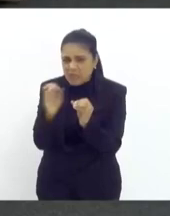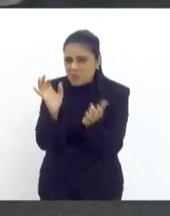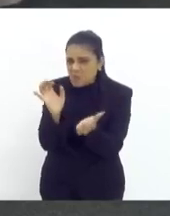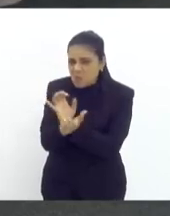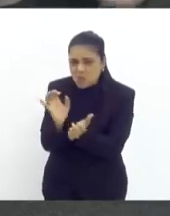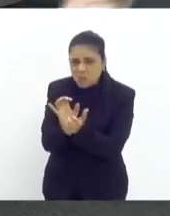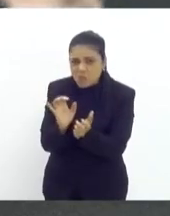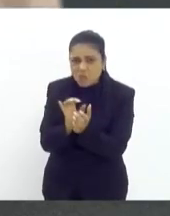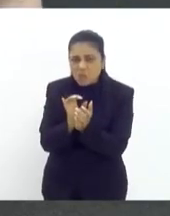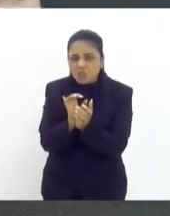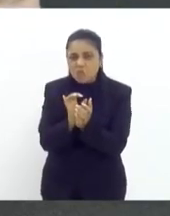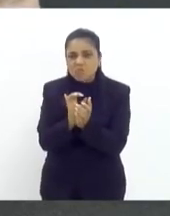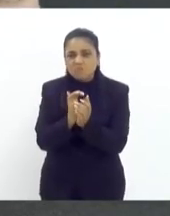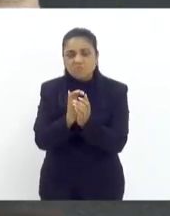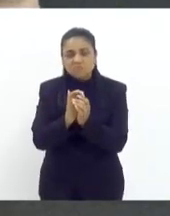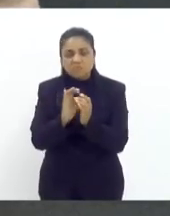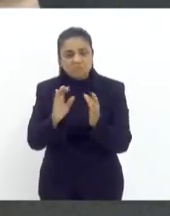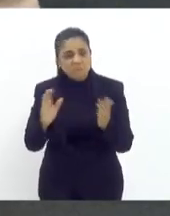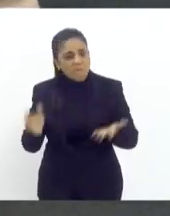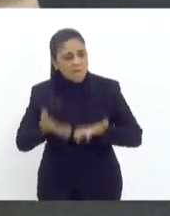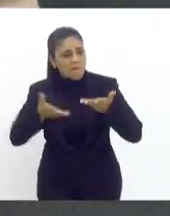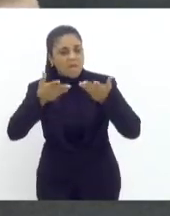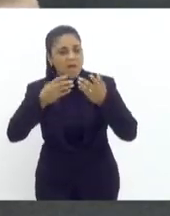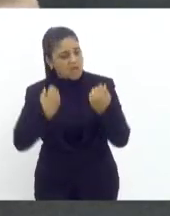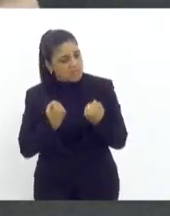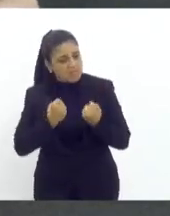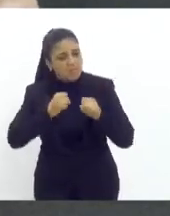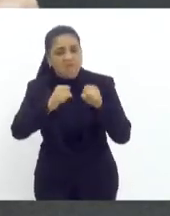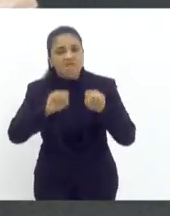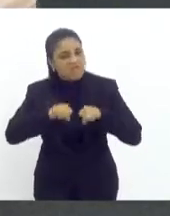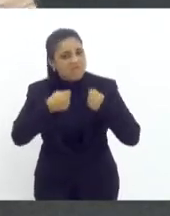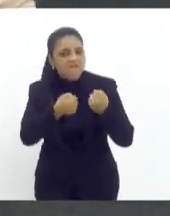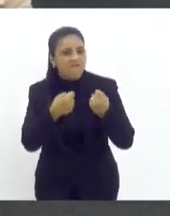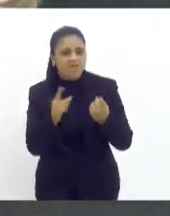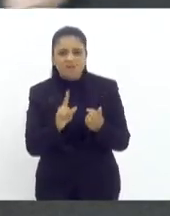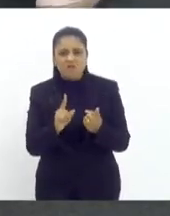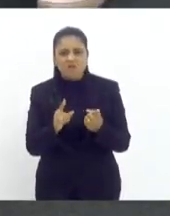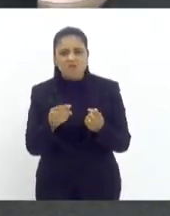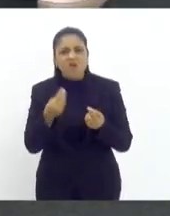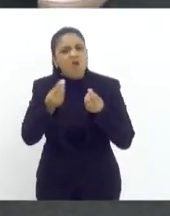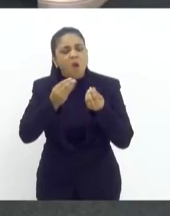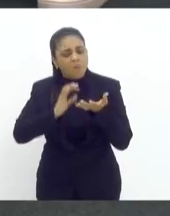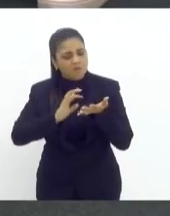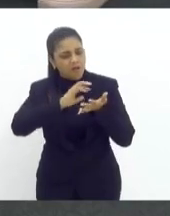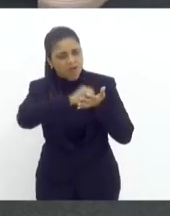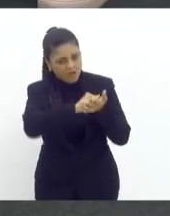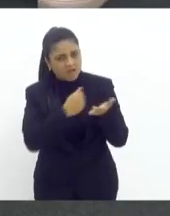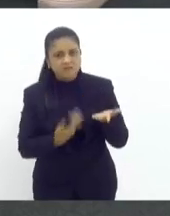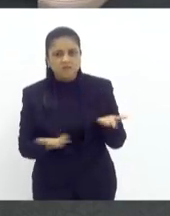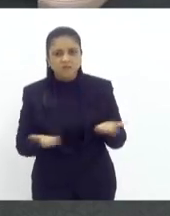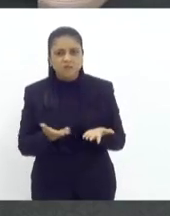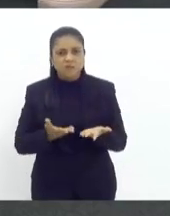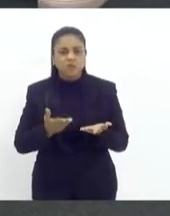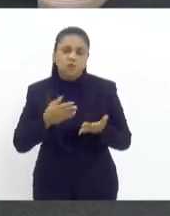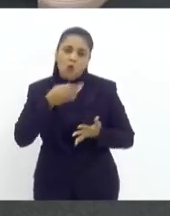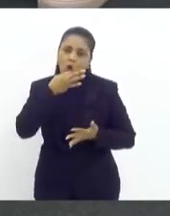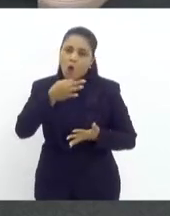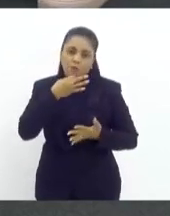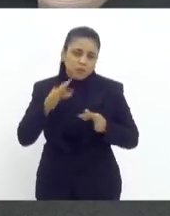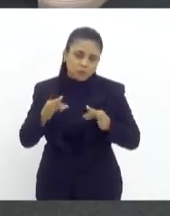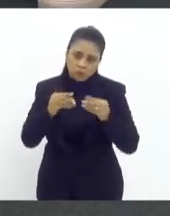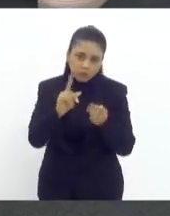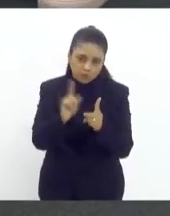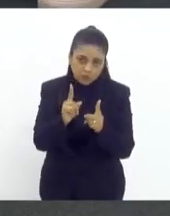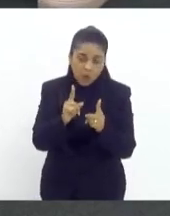de vossa excelência nos seus discursos tão inflamados então fica aqui o registro e tenho convicção que essa não é opinião da casa como um todo que muitos